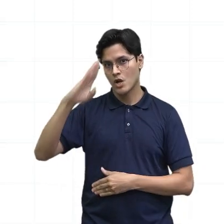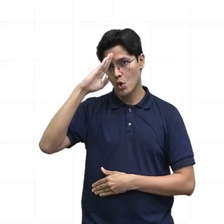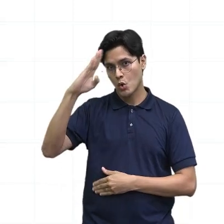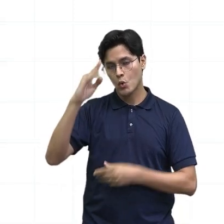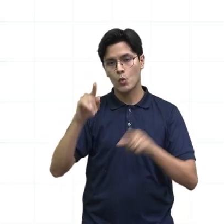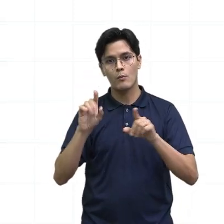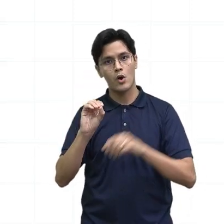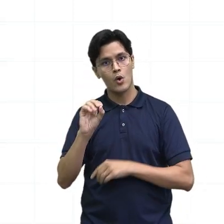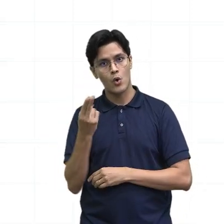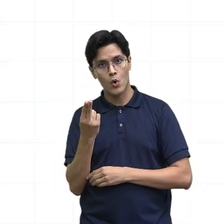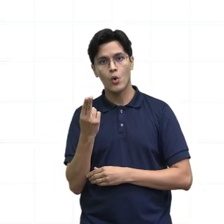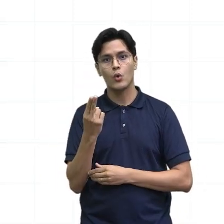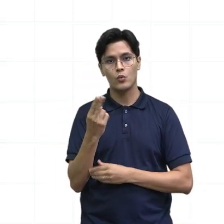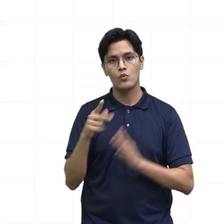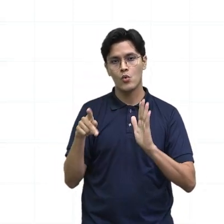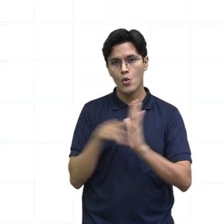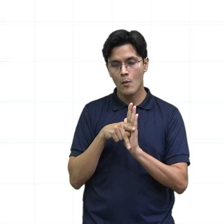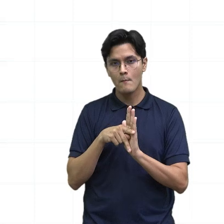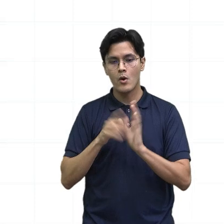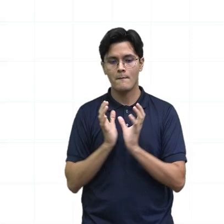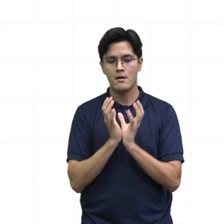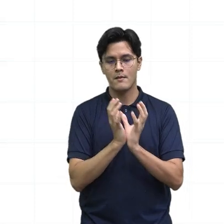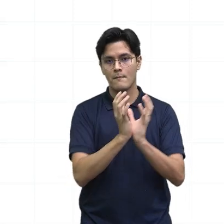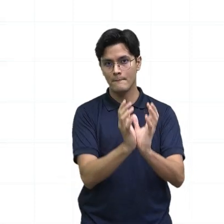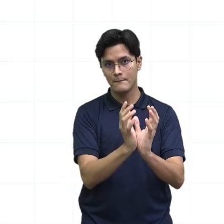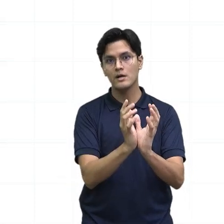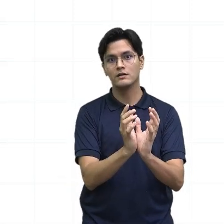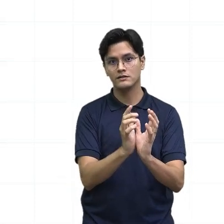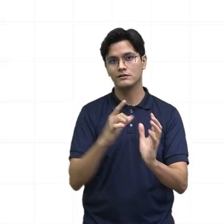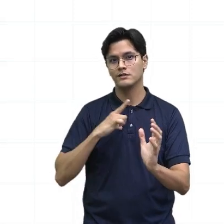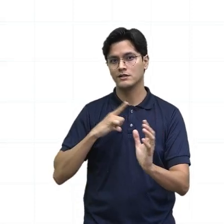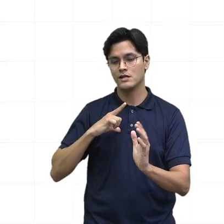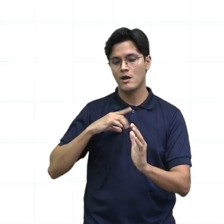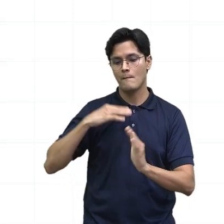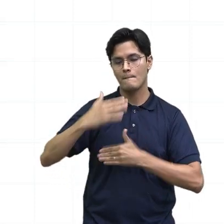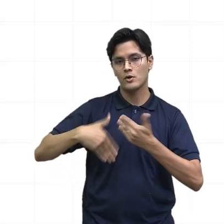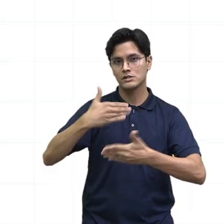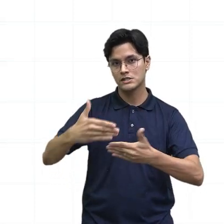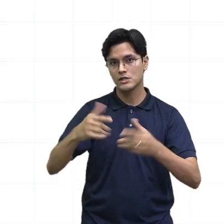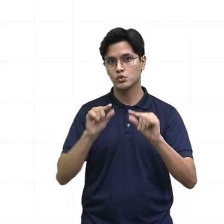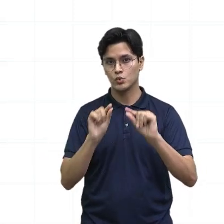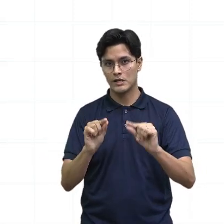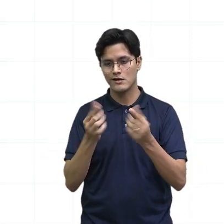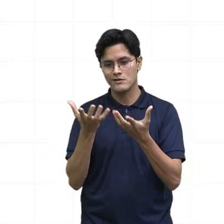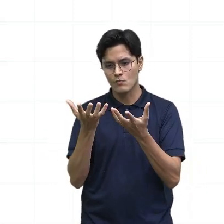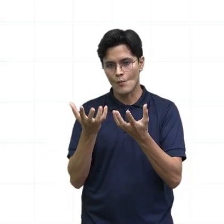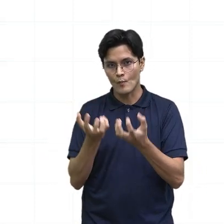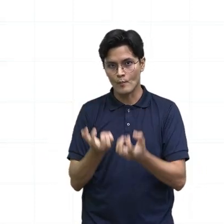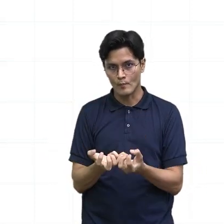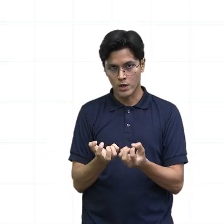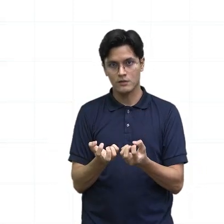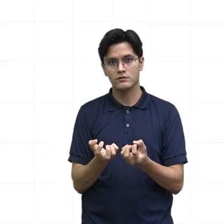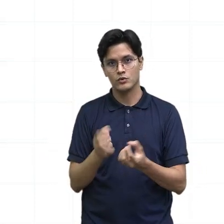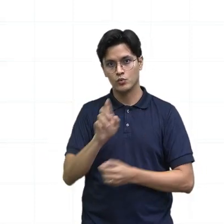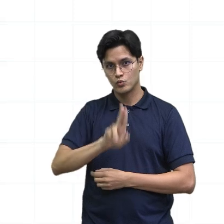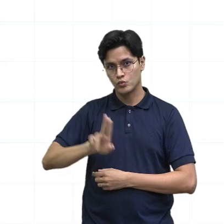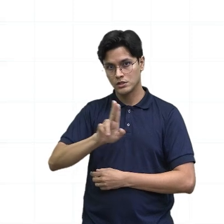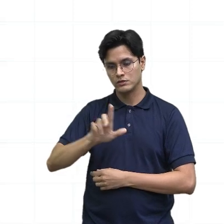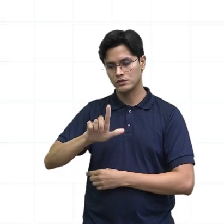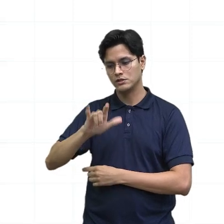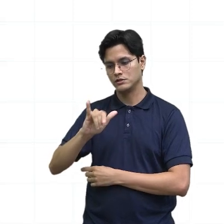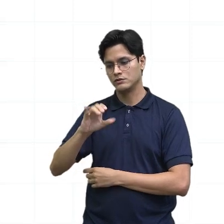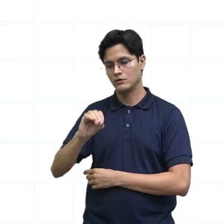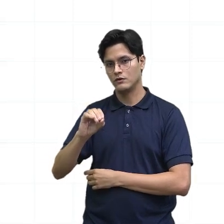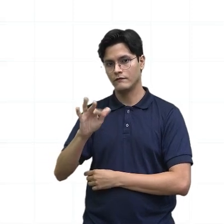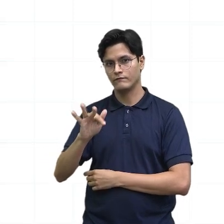isso é interessante, né, pessoal? Existe uma forma aí de conservar o alimento através da liofilização, que é